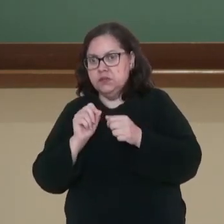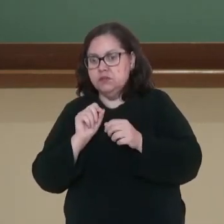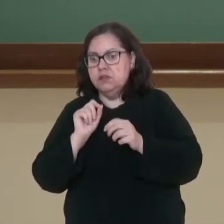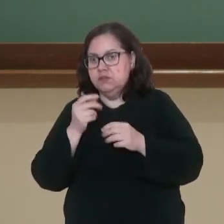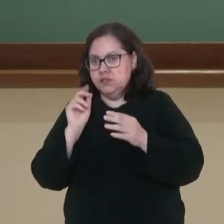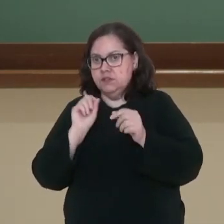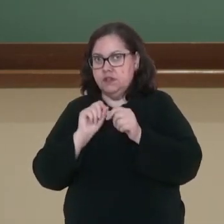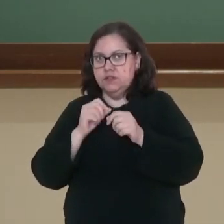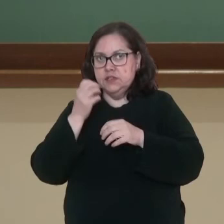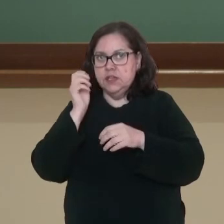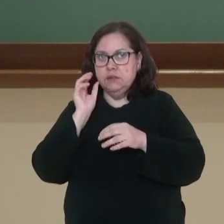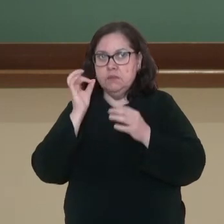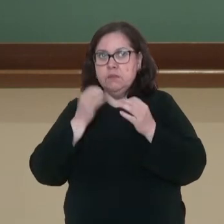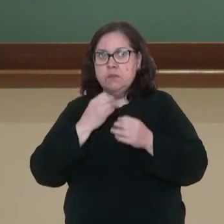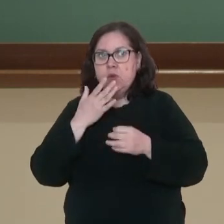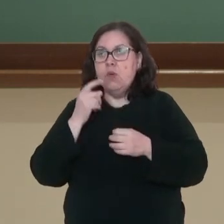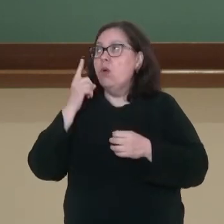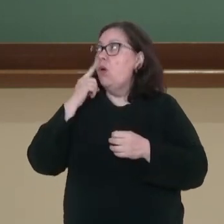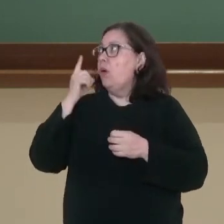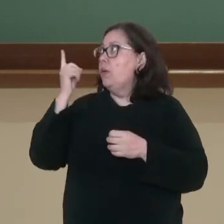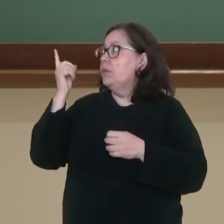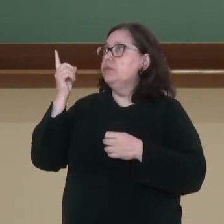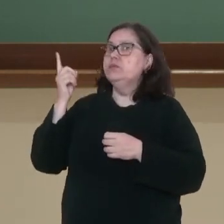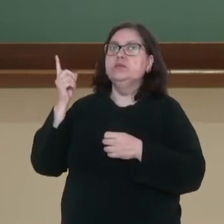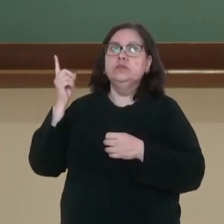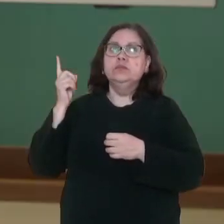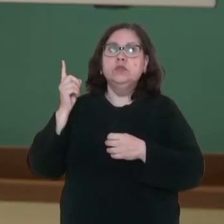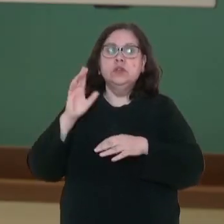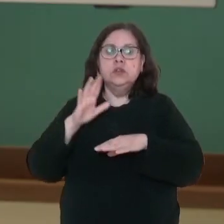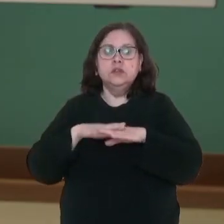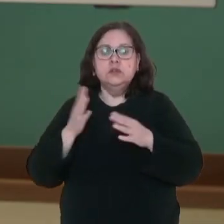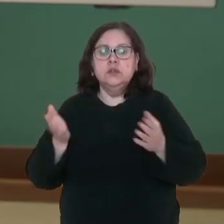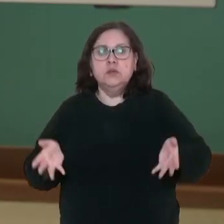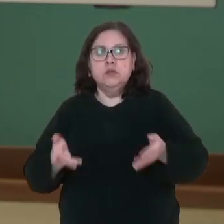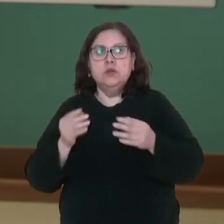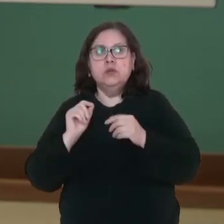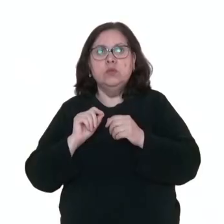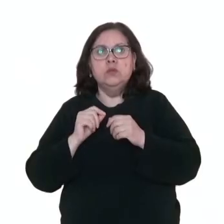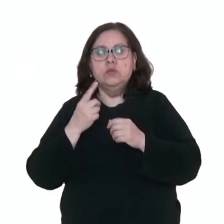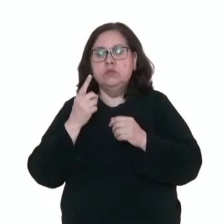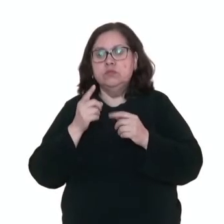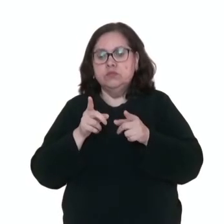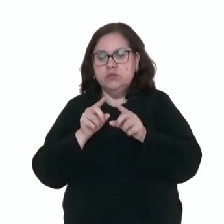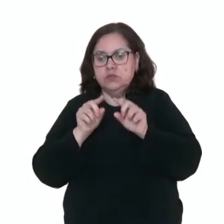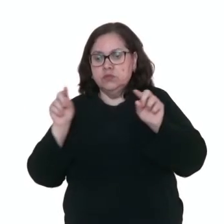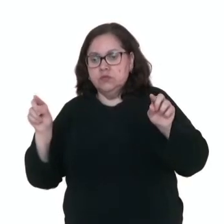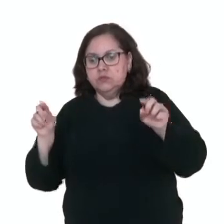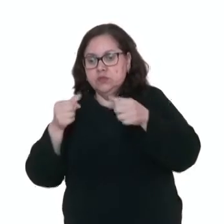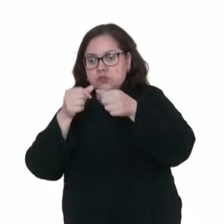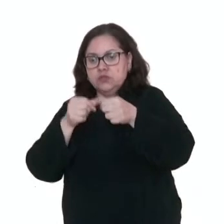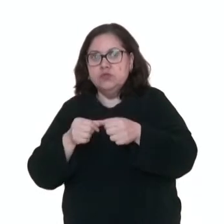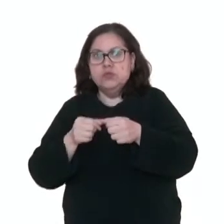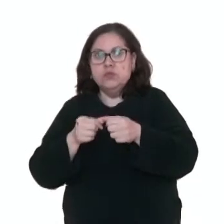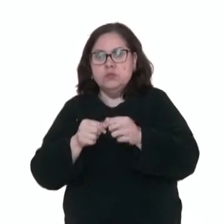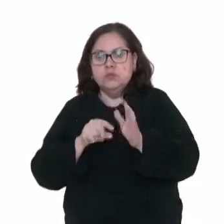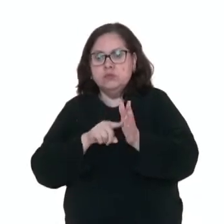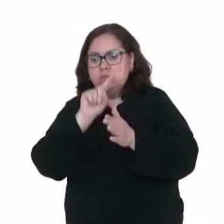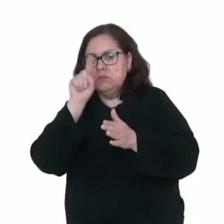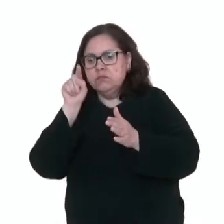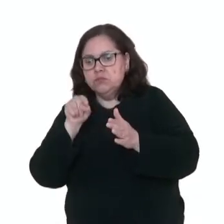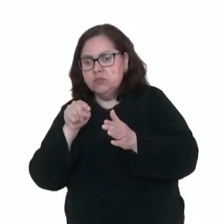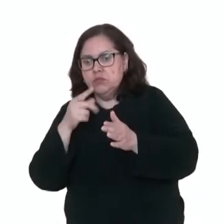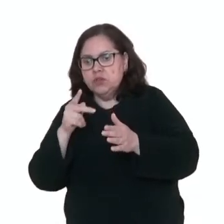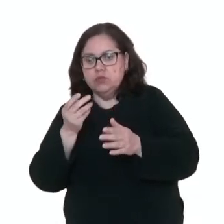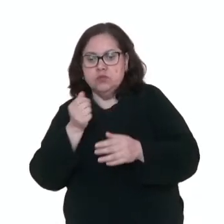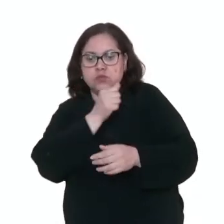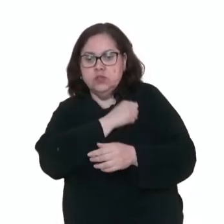tirar de letra, ok? Então vamos lá, nesse mão na massa que eu acabei de falar. Um grande geneticista deixou um enigma para